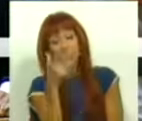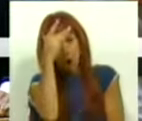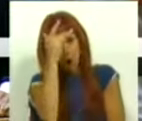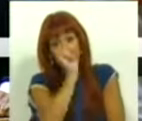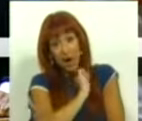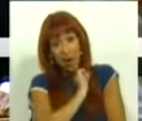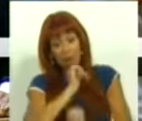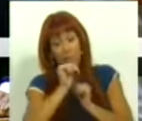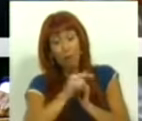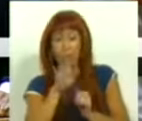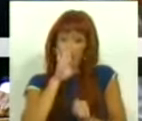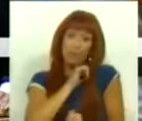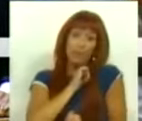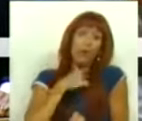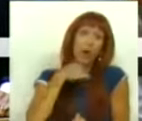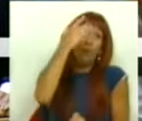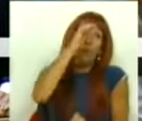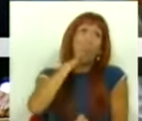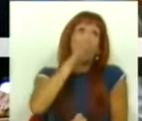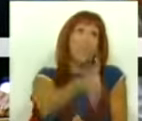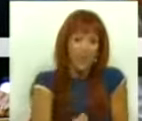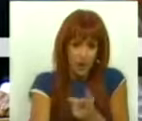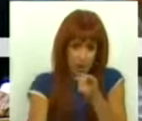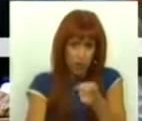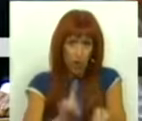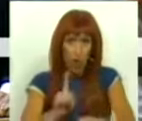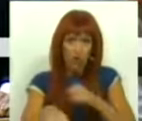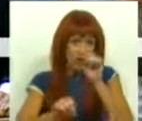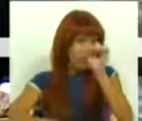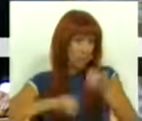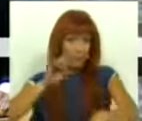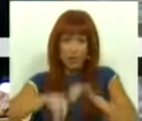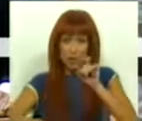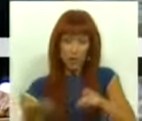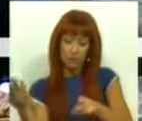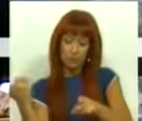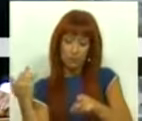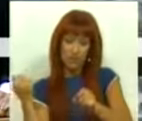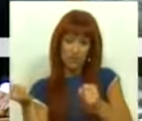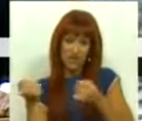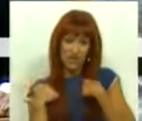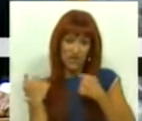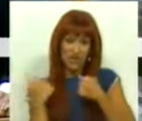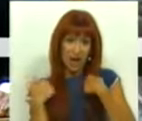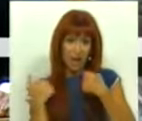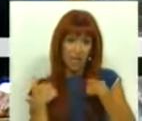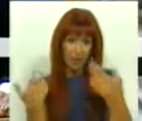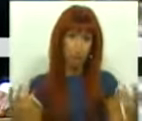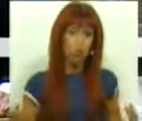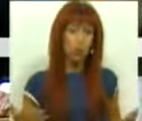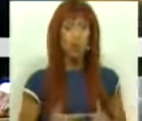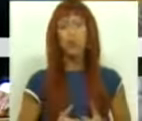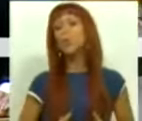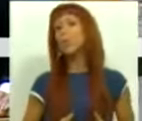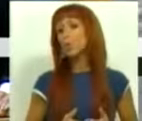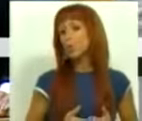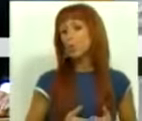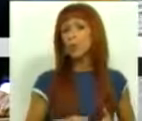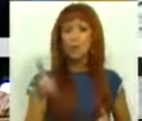minha opinião, se me é permitido dar a minha opinião sobre aquilo que aconteceu no passado sábado,